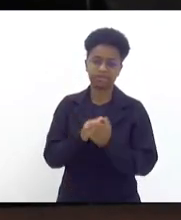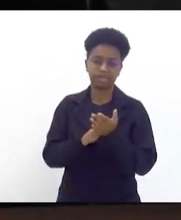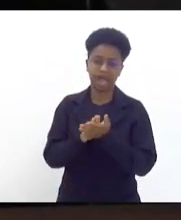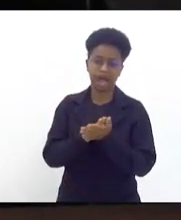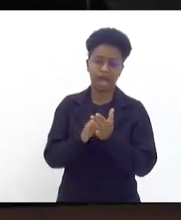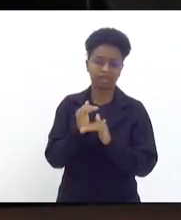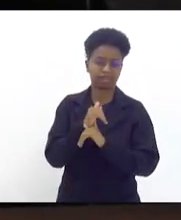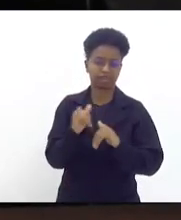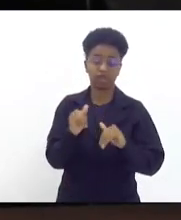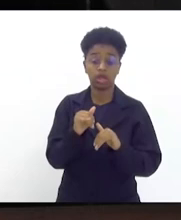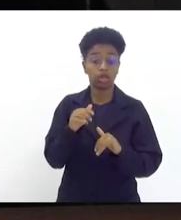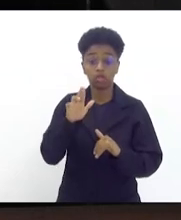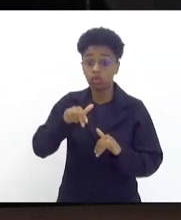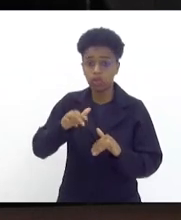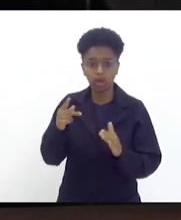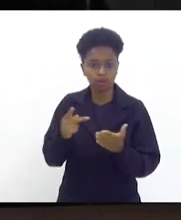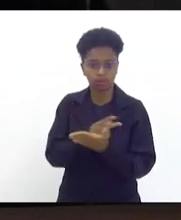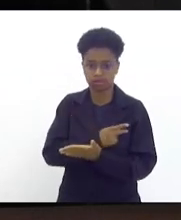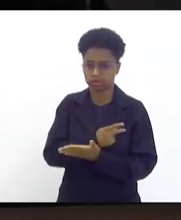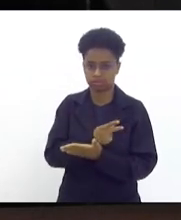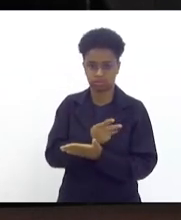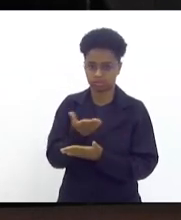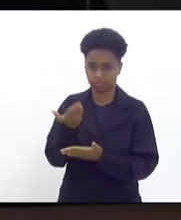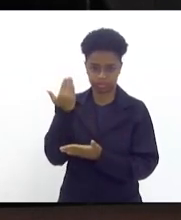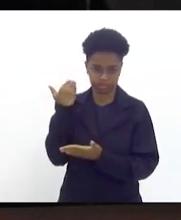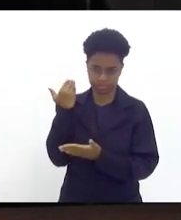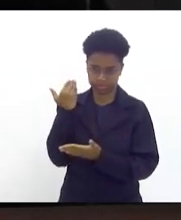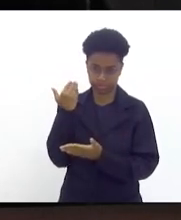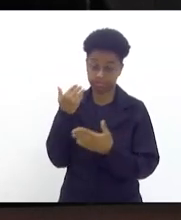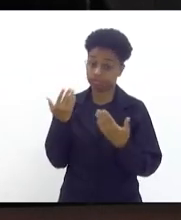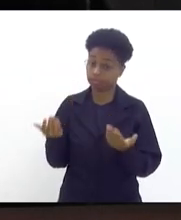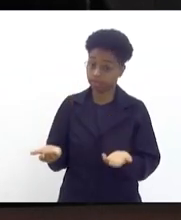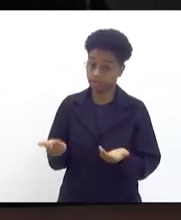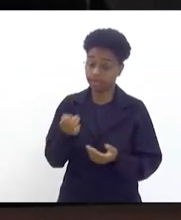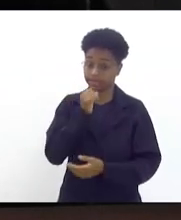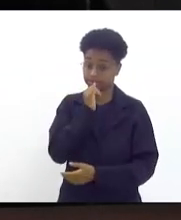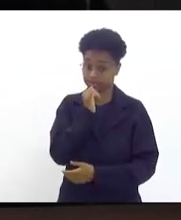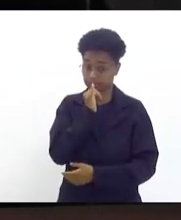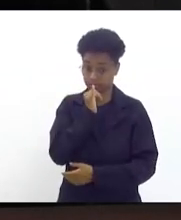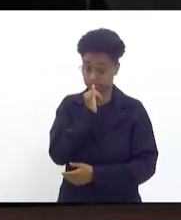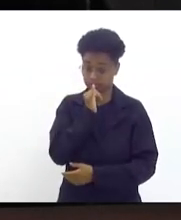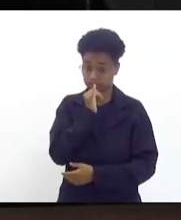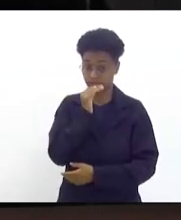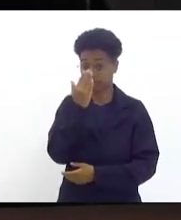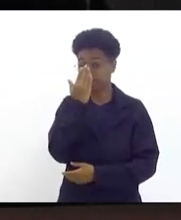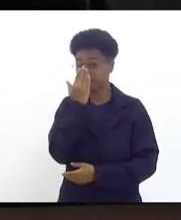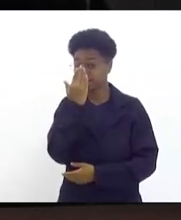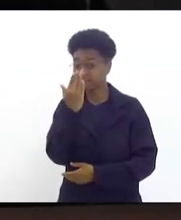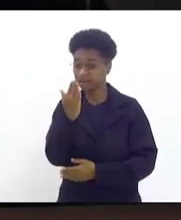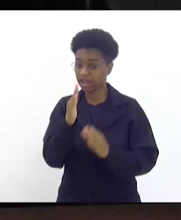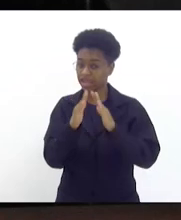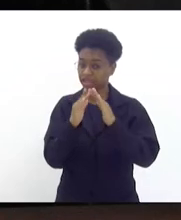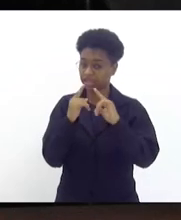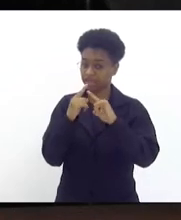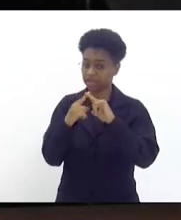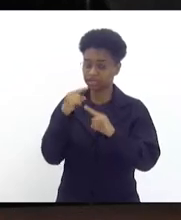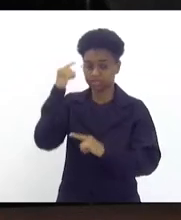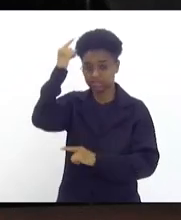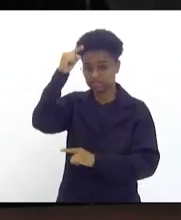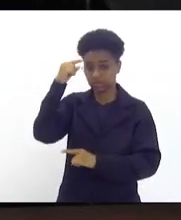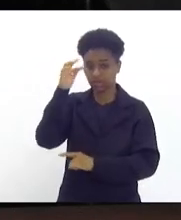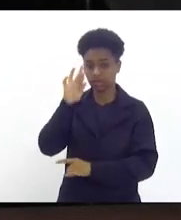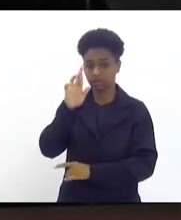nunca aconteceu na Tijuca então eu vou dar um exemplo né em frente à Igreja São Francisco